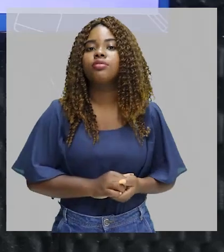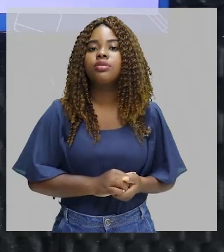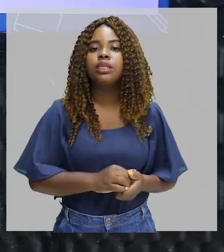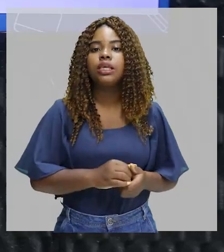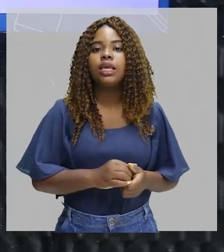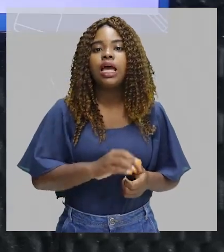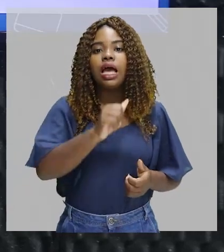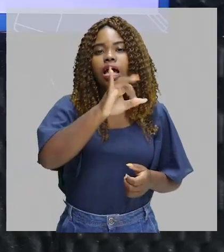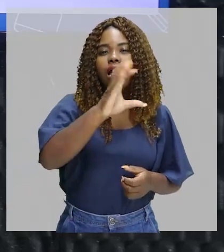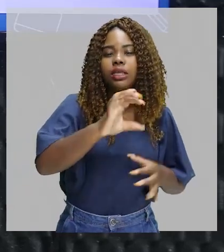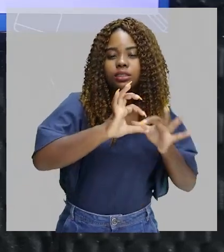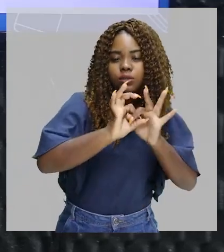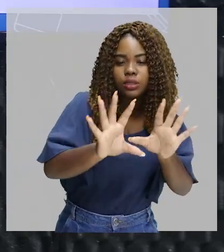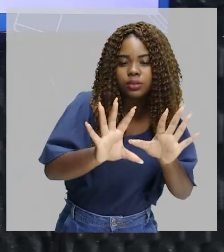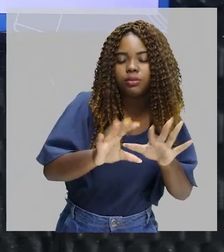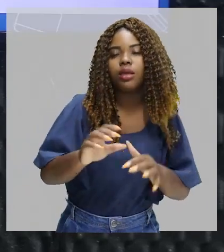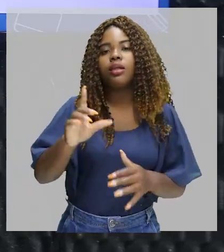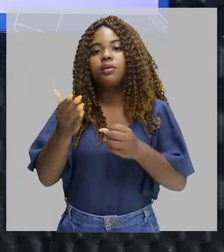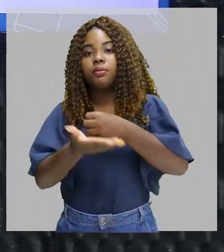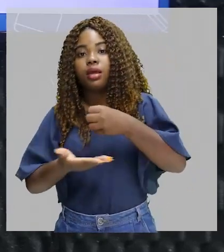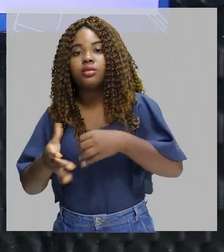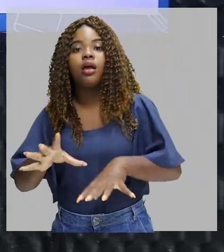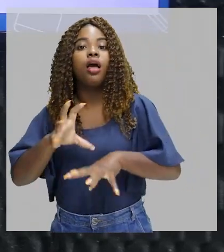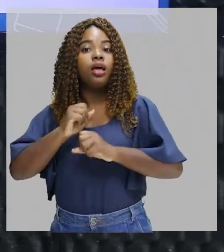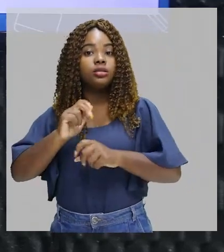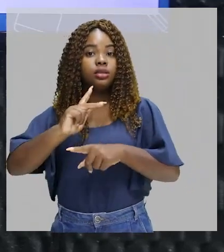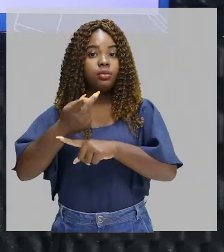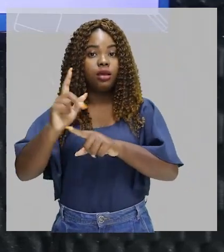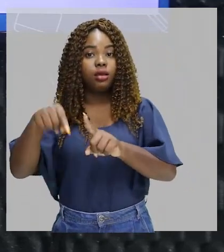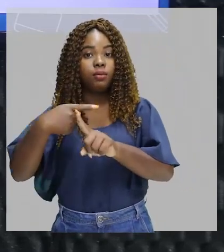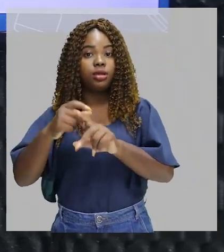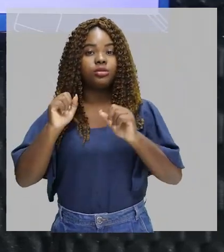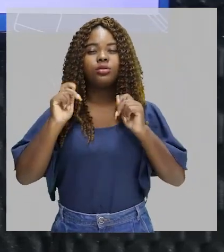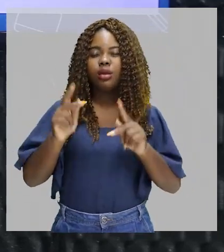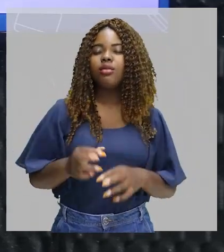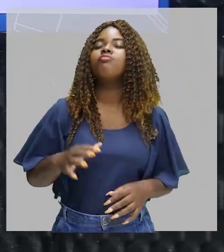base vai receber esse H+. Ok,